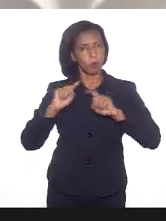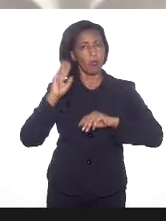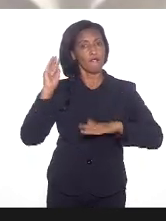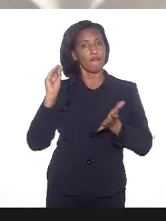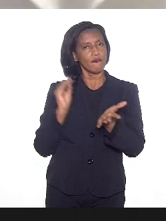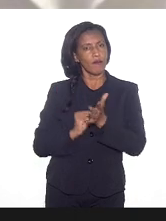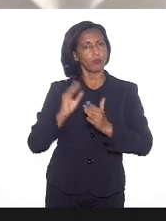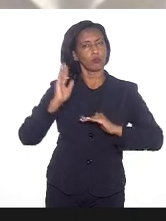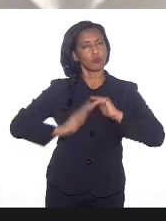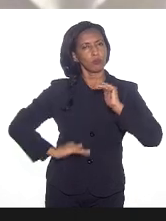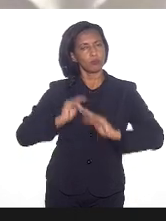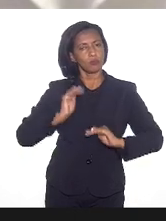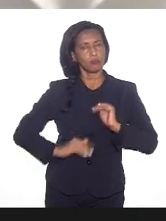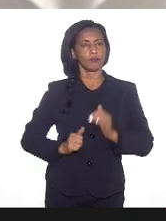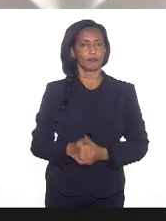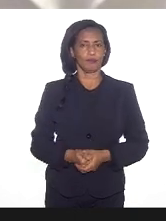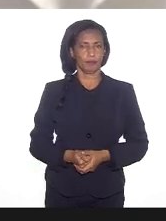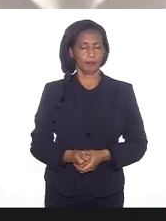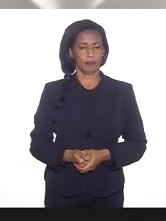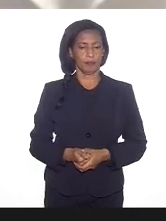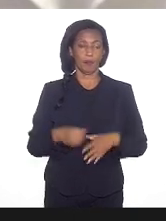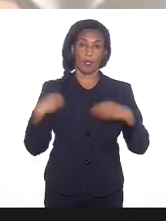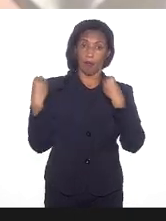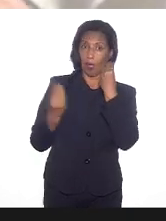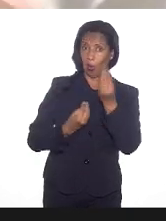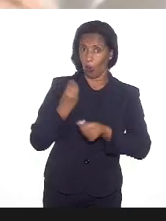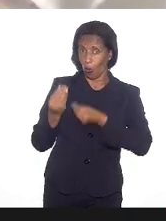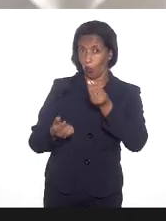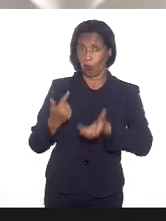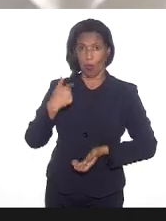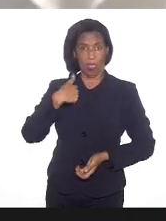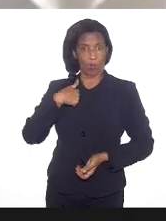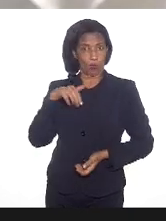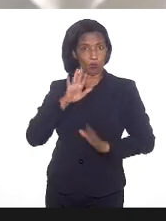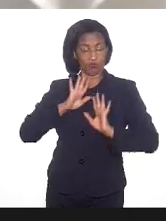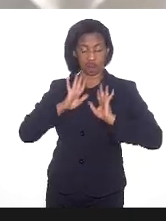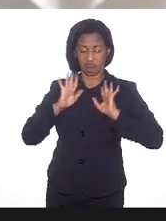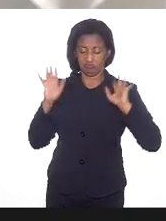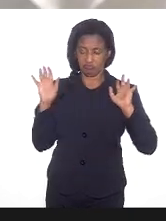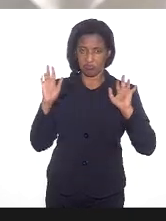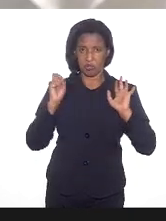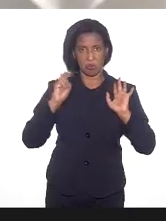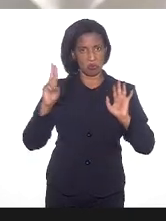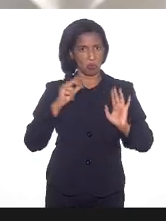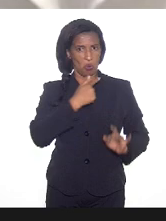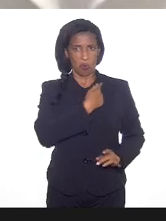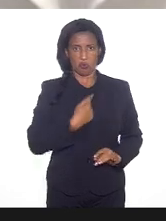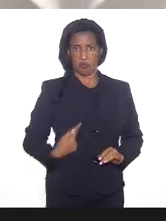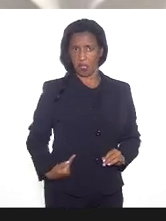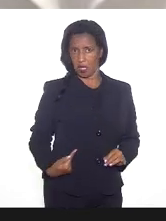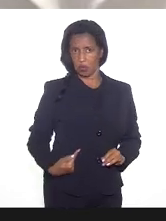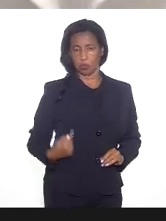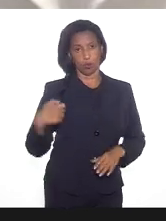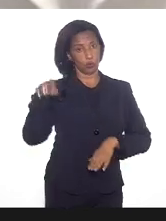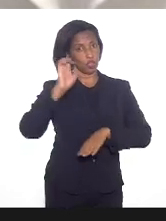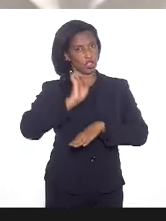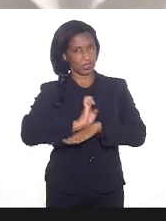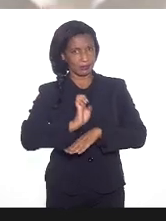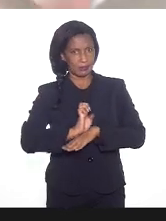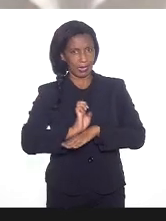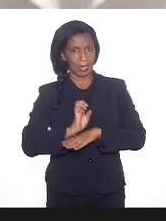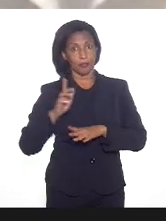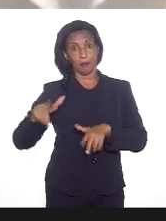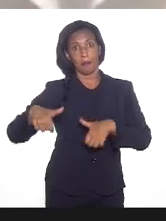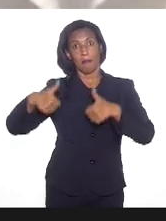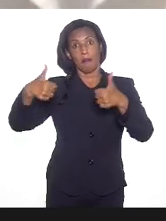competência dessas pessoas. Mas como eu não sou, né, a governadora desse estado,